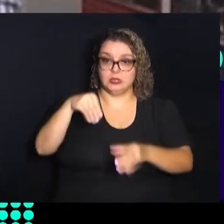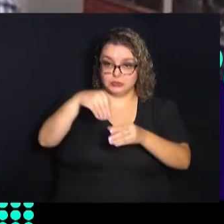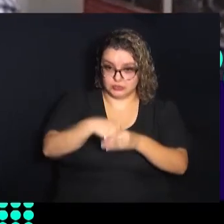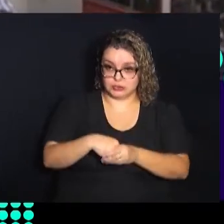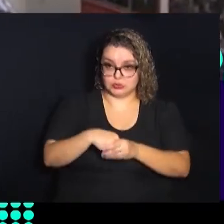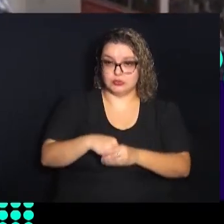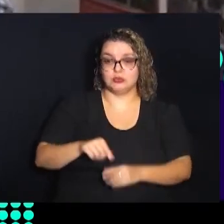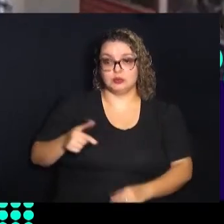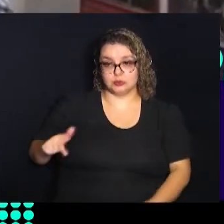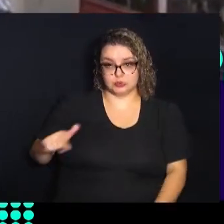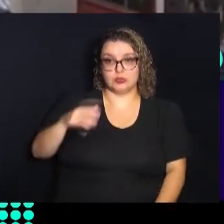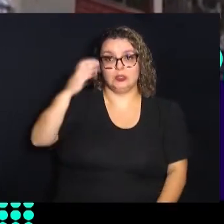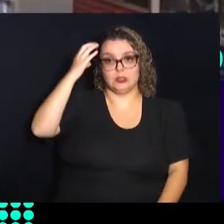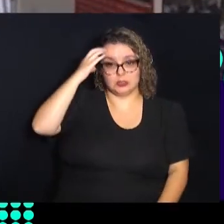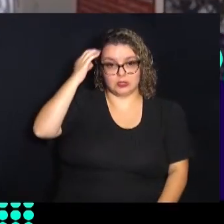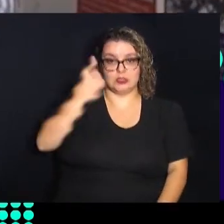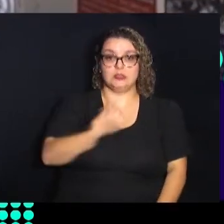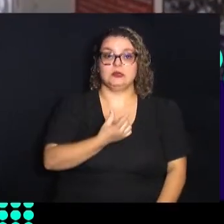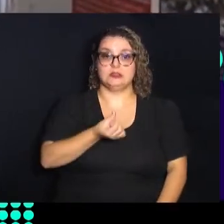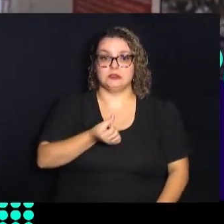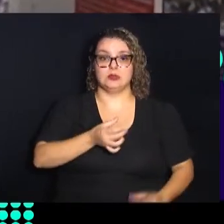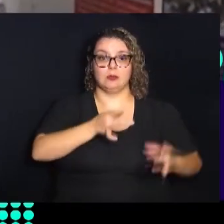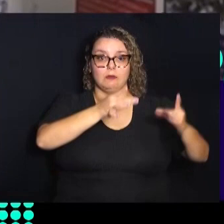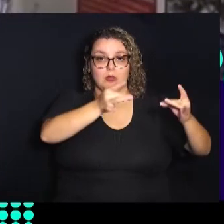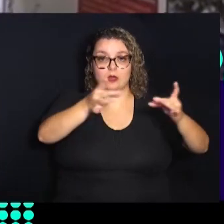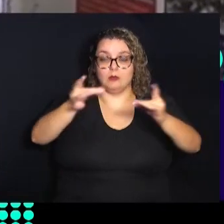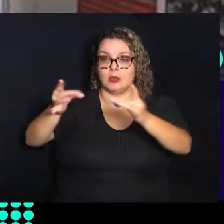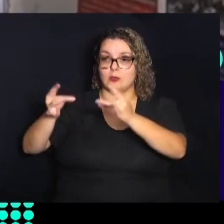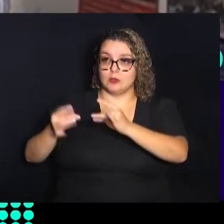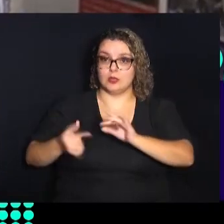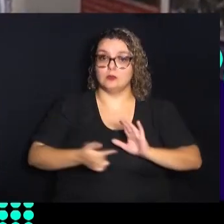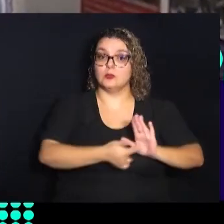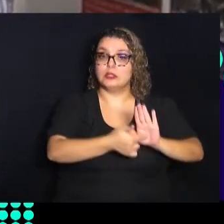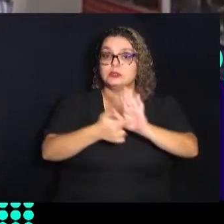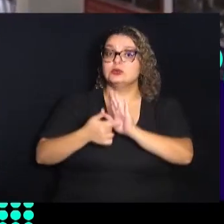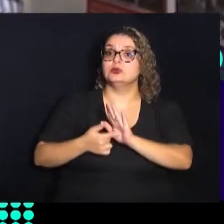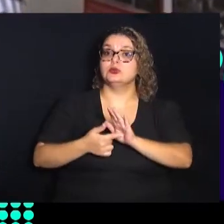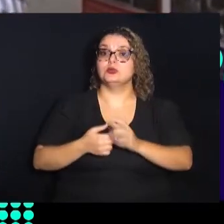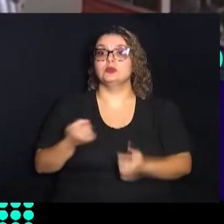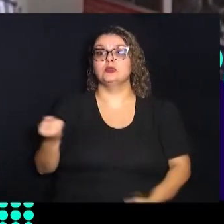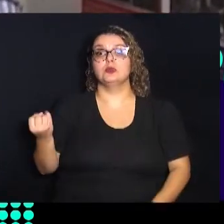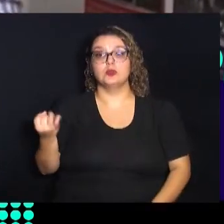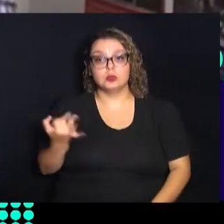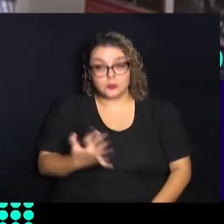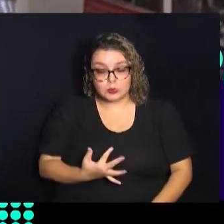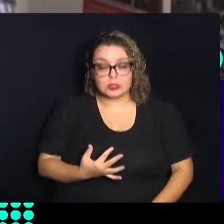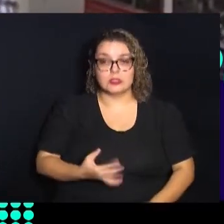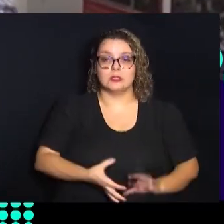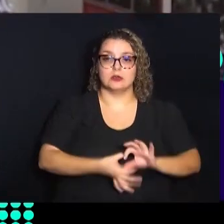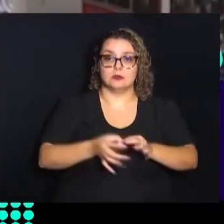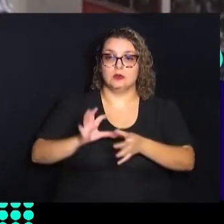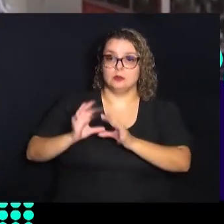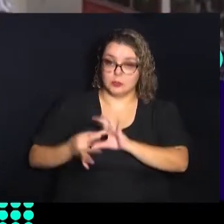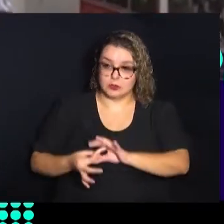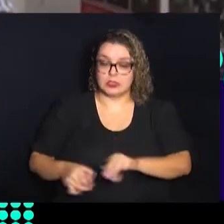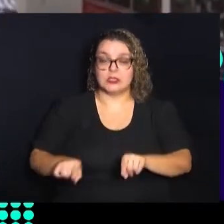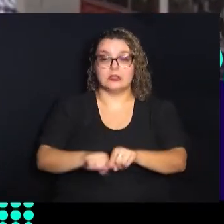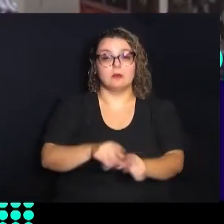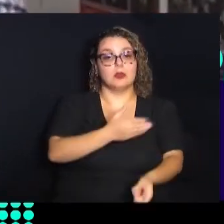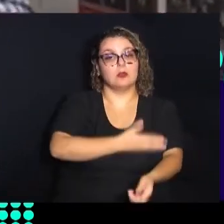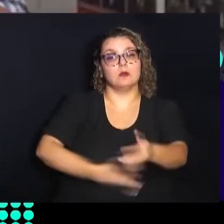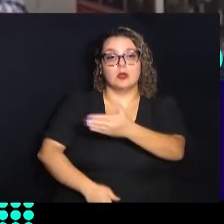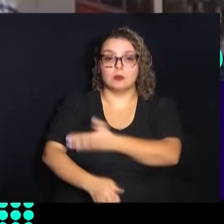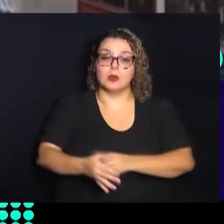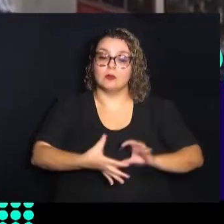cidade, aqui dentro do Taquaral. São 16 cartazes ilustrando 8 modalidades olímpicas e